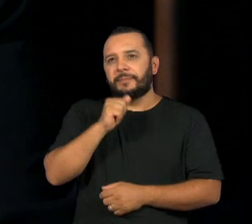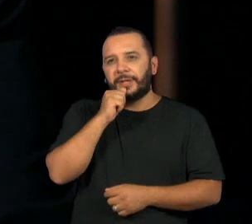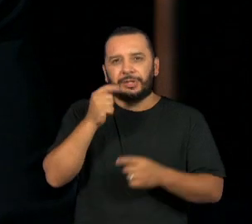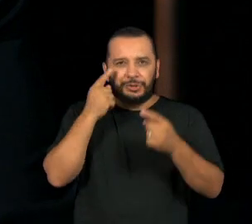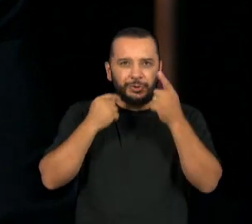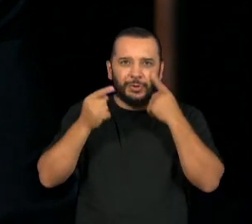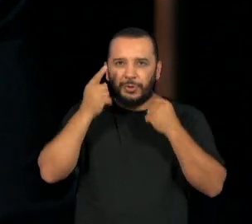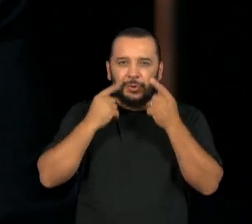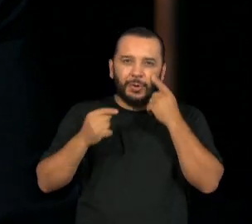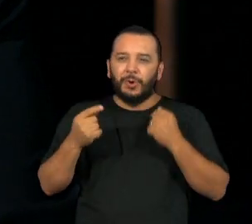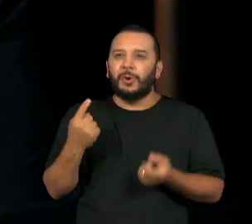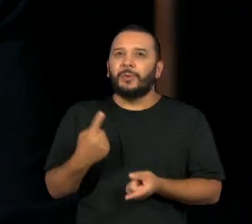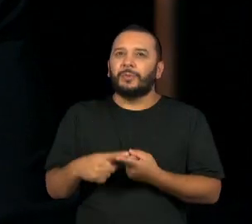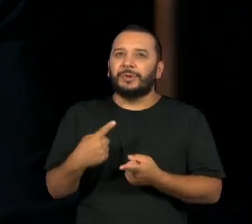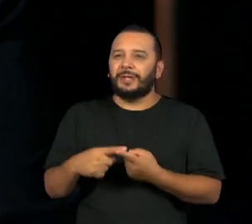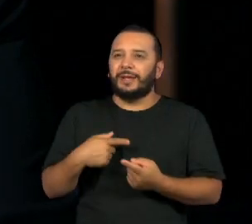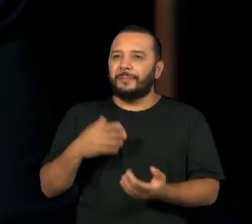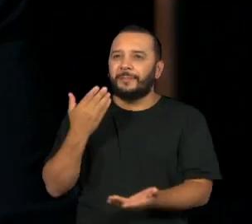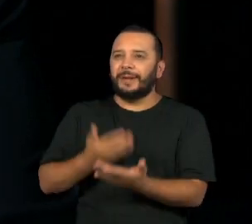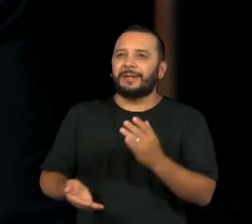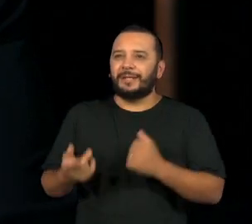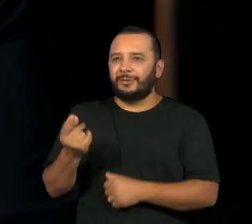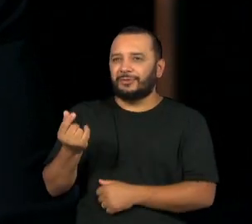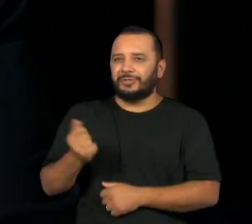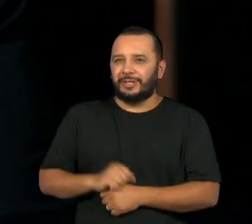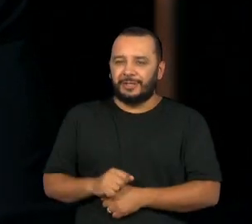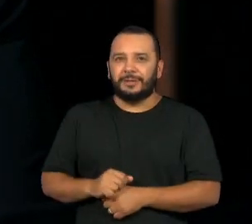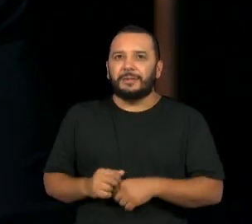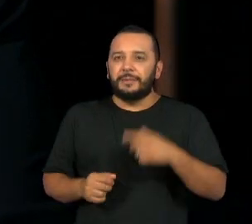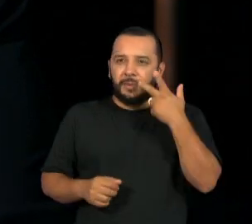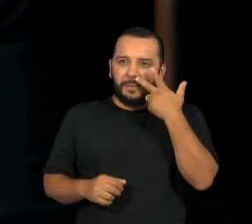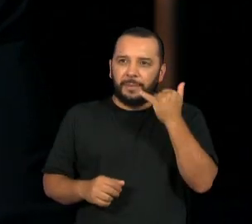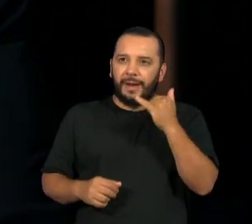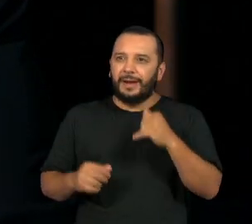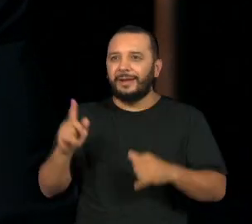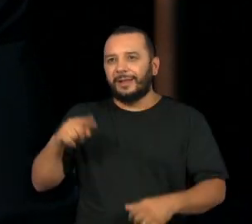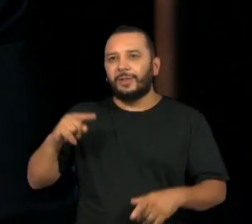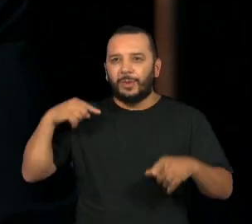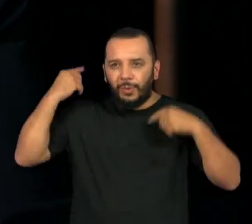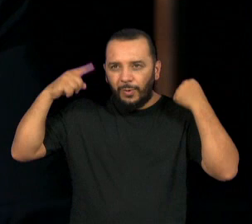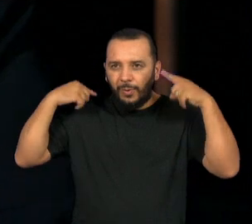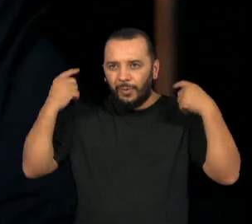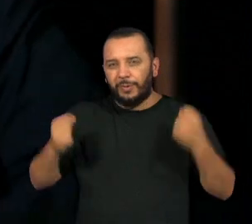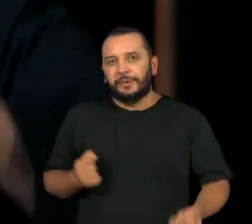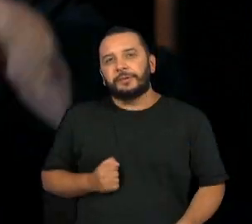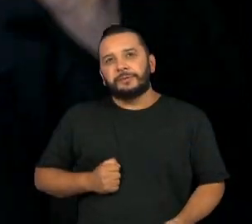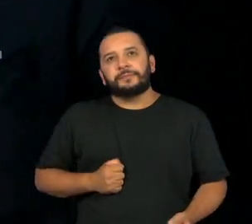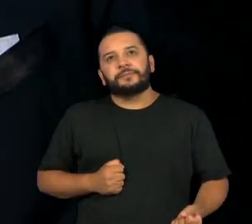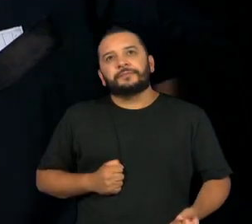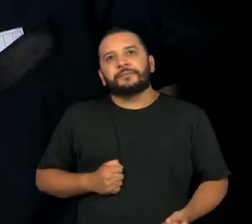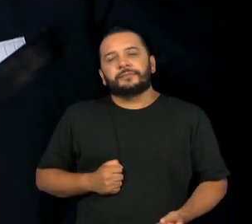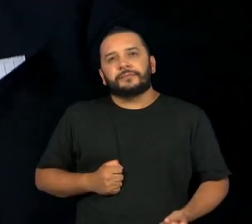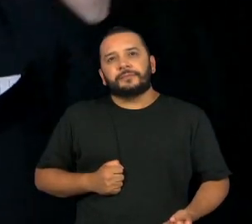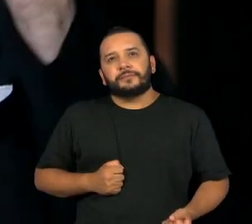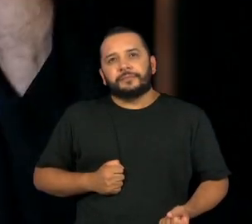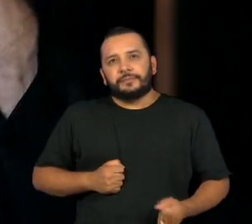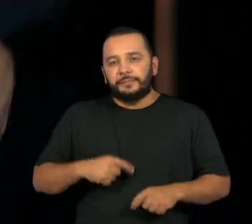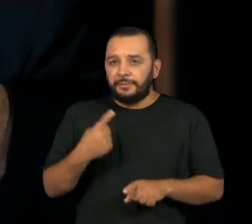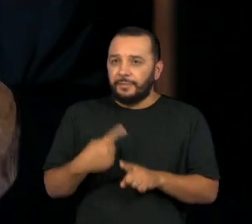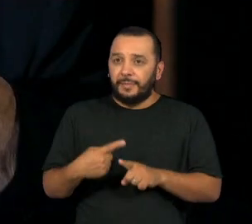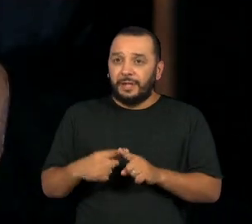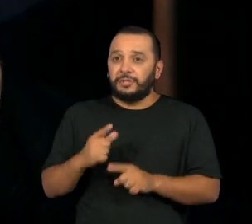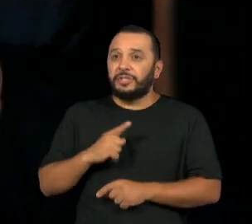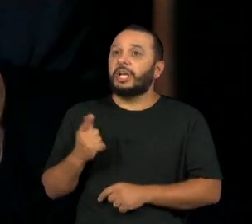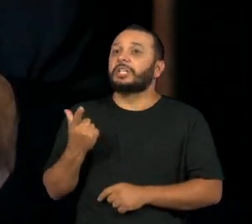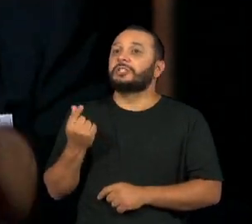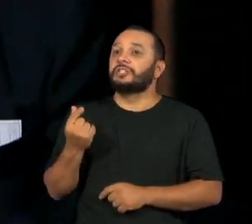porque perdeu todo o dinheiro que tinha. Mas assim, meu pai era muito louco, porque ele, quando ele tinha grana,